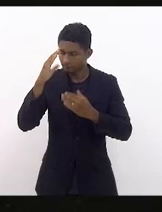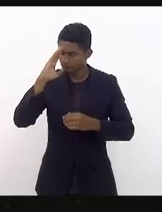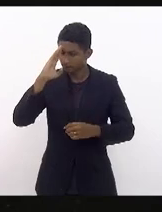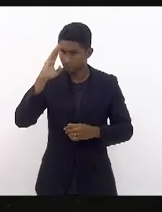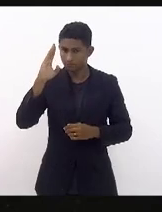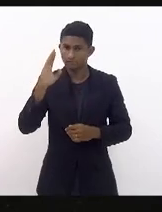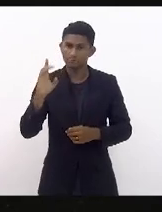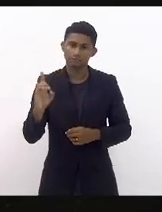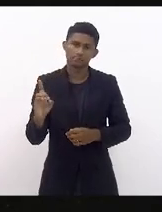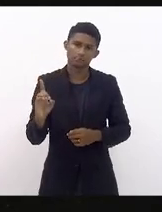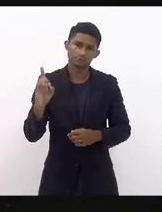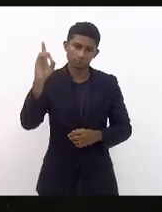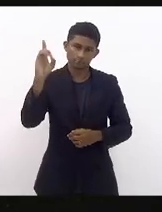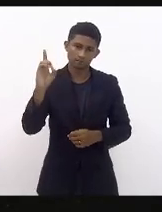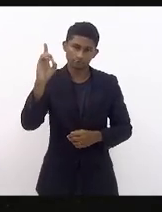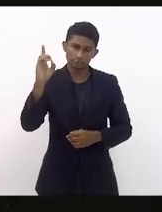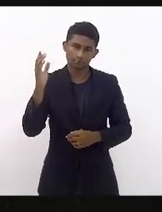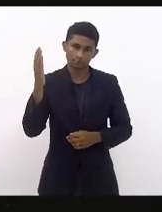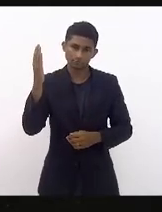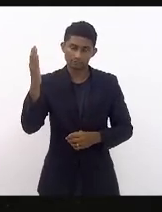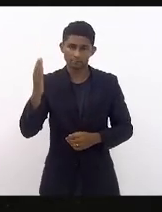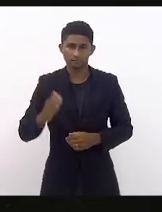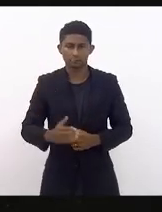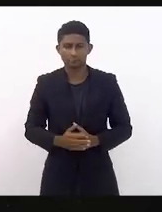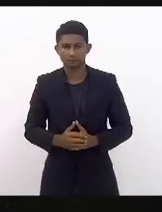meu Deus, acima de tudo,